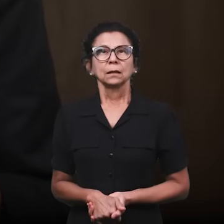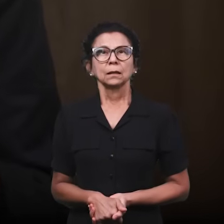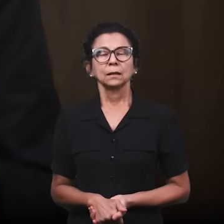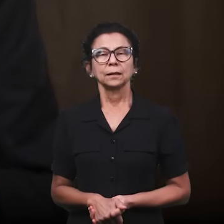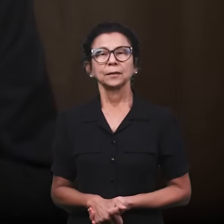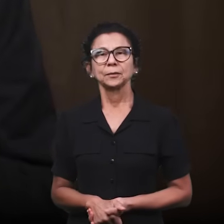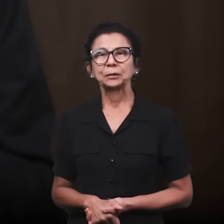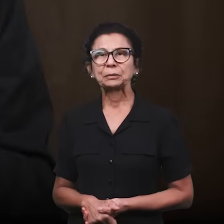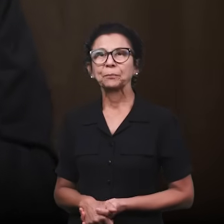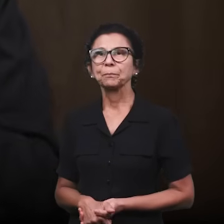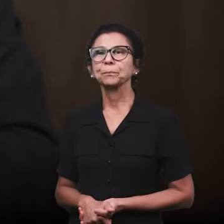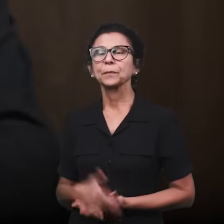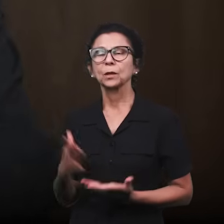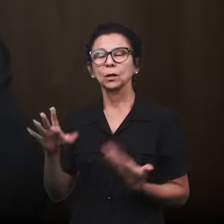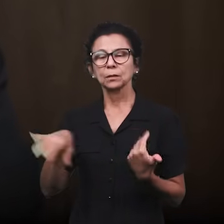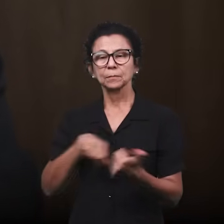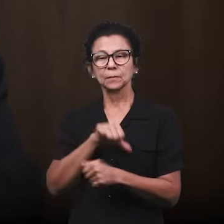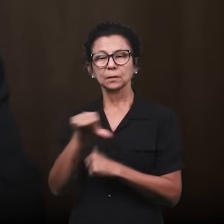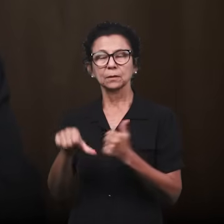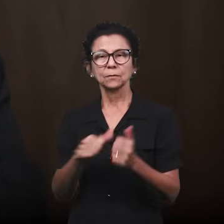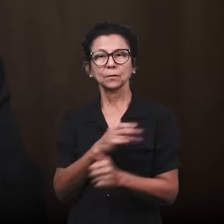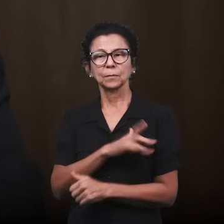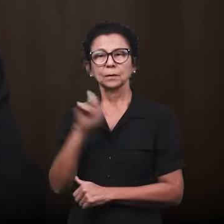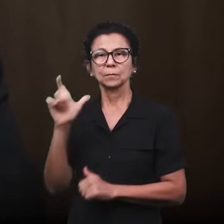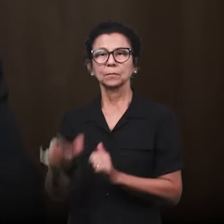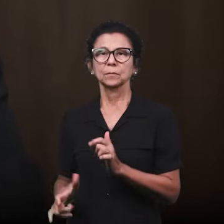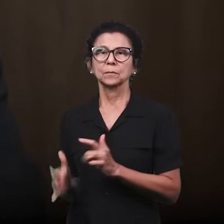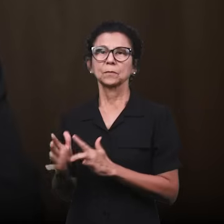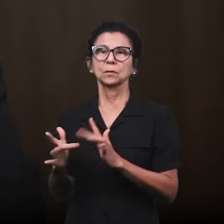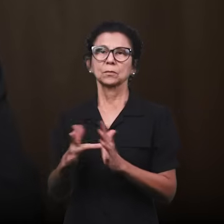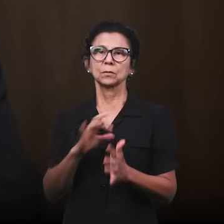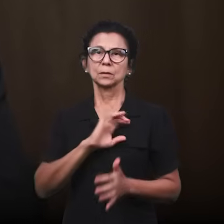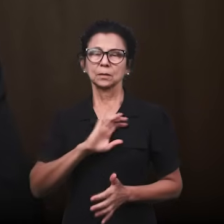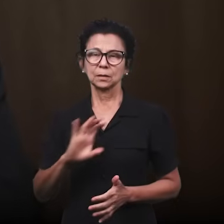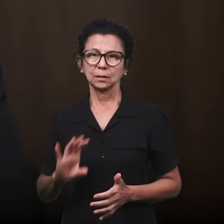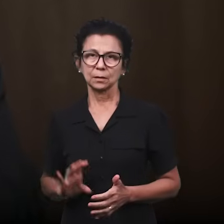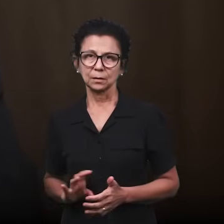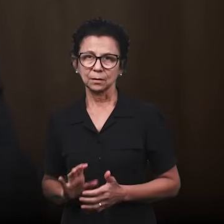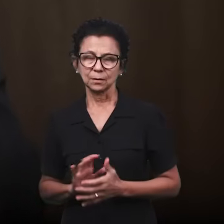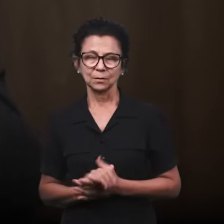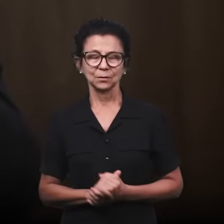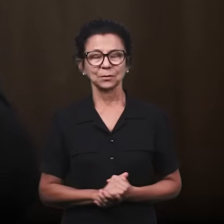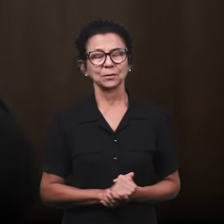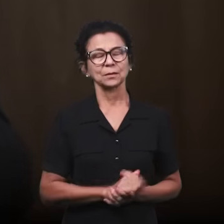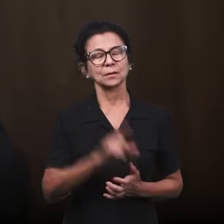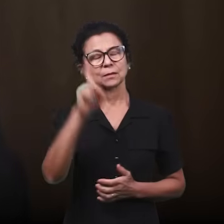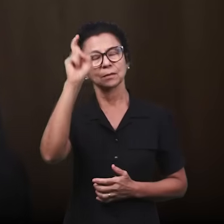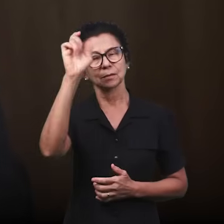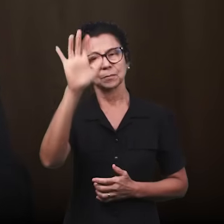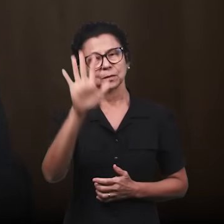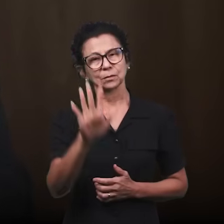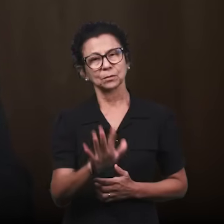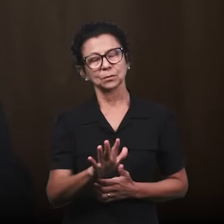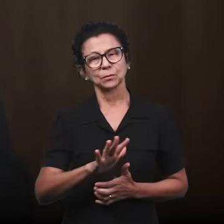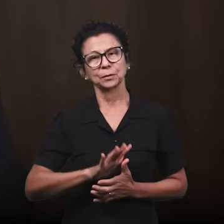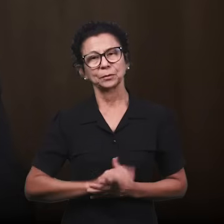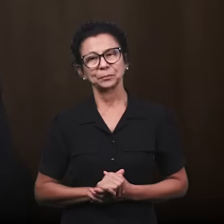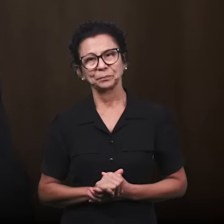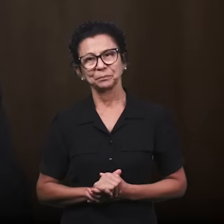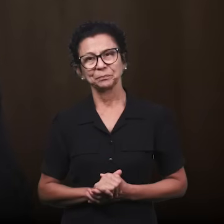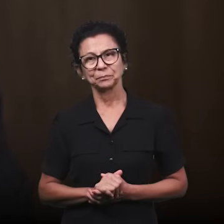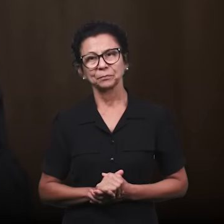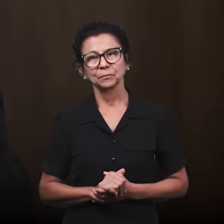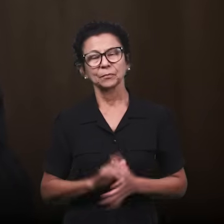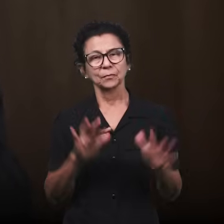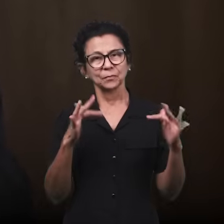ser uma nova criatura em Cristo Jesus. Nós temos muito a dar para os nossos filhos. Que o Senhor te abençoe. Que